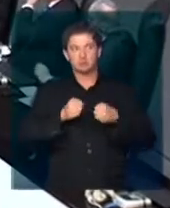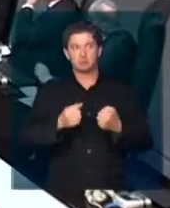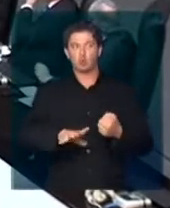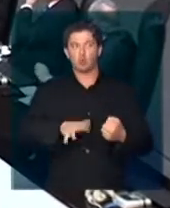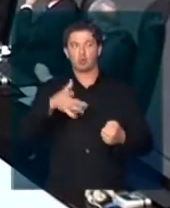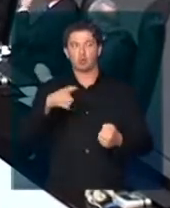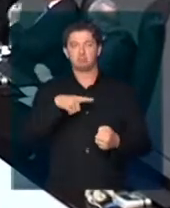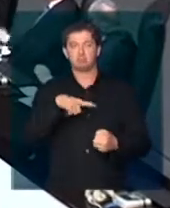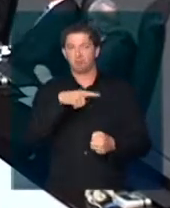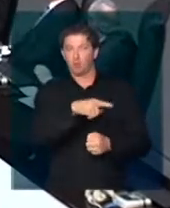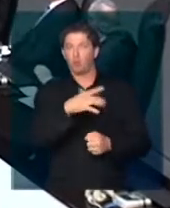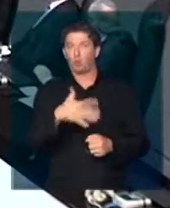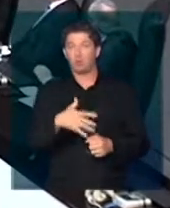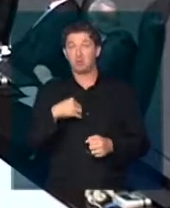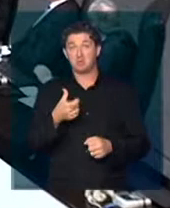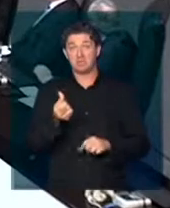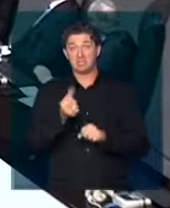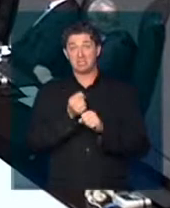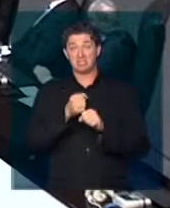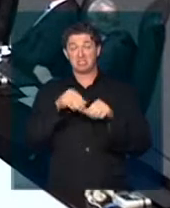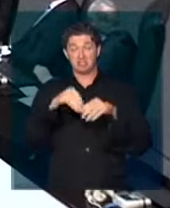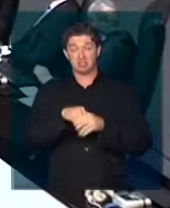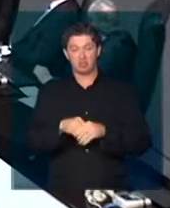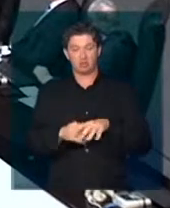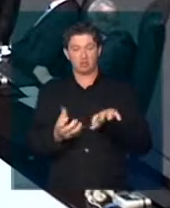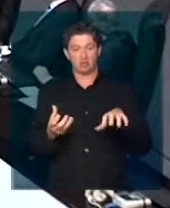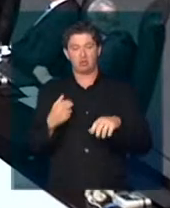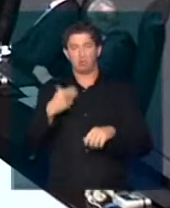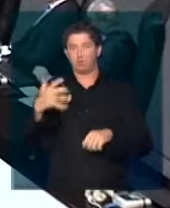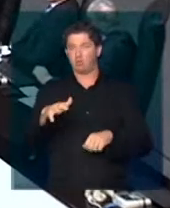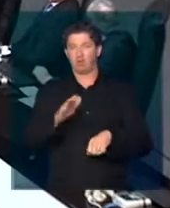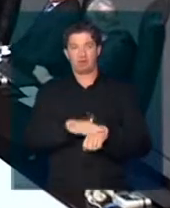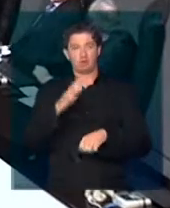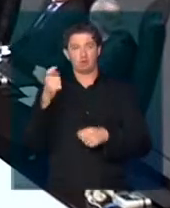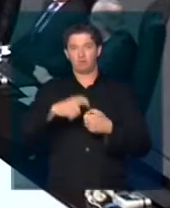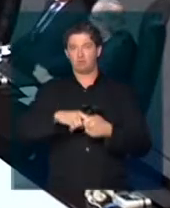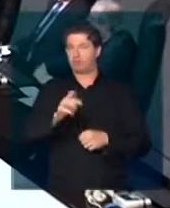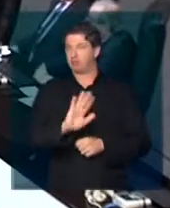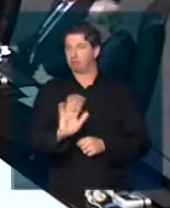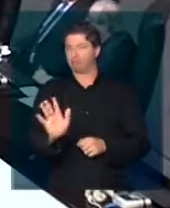determinação. Passei 6 anos no Congresso para nunca mais voltar lá.